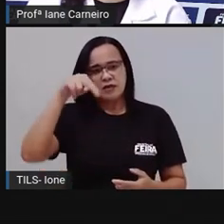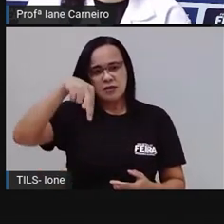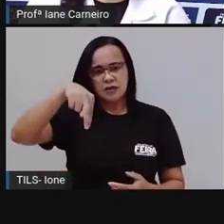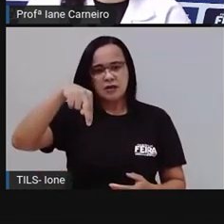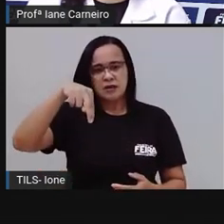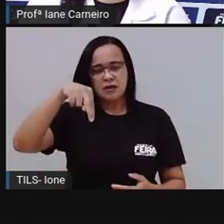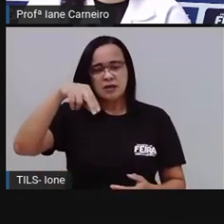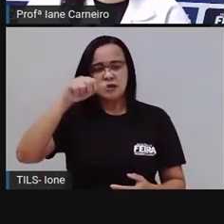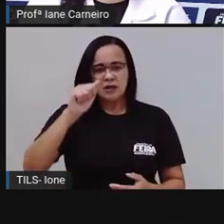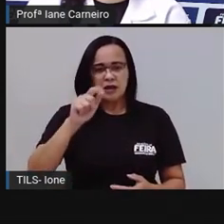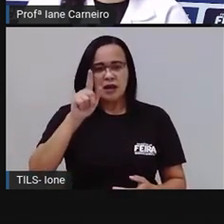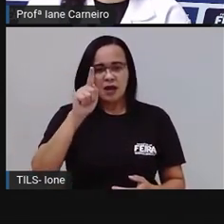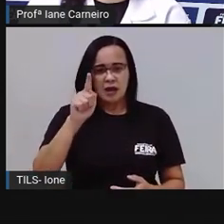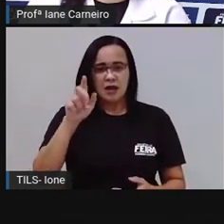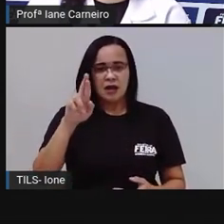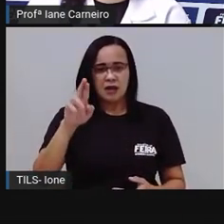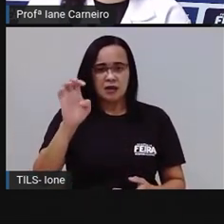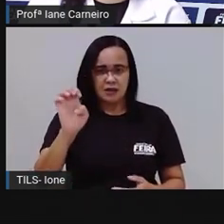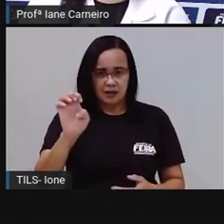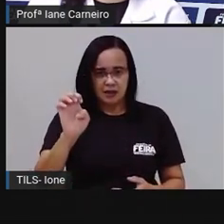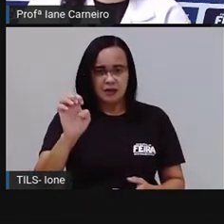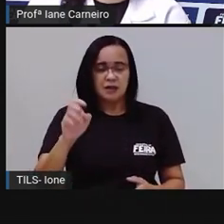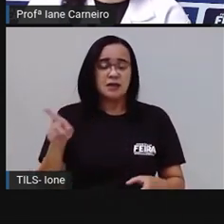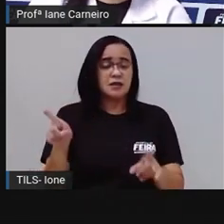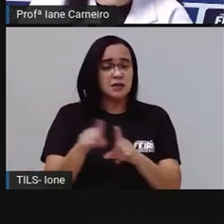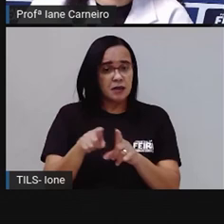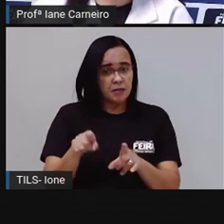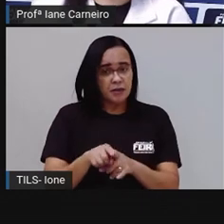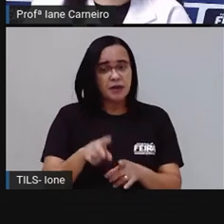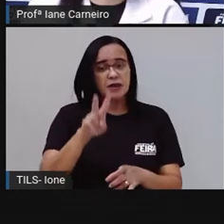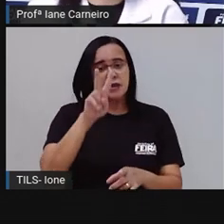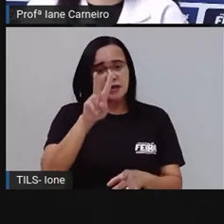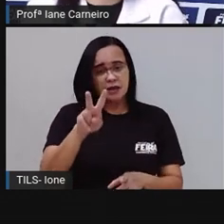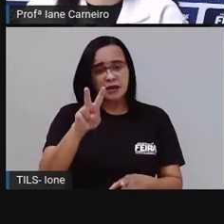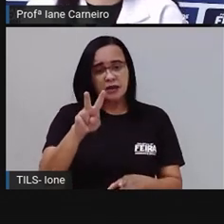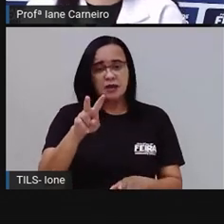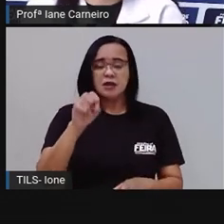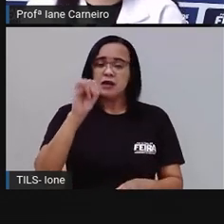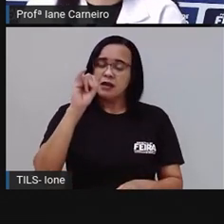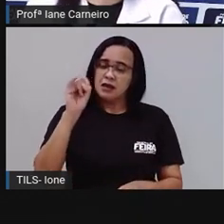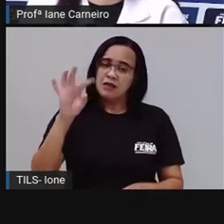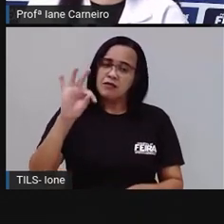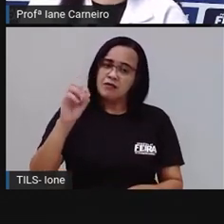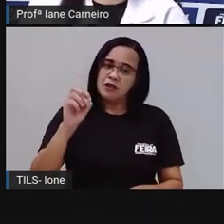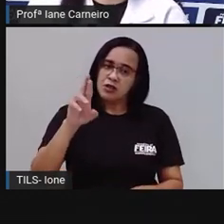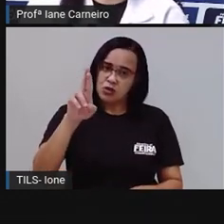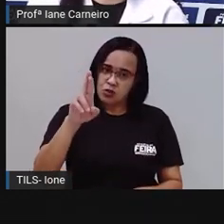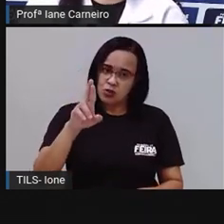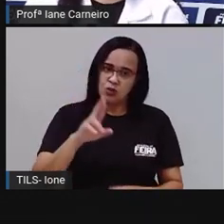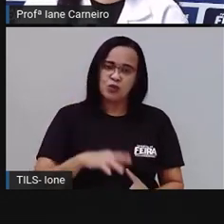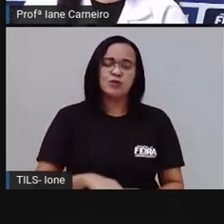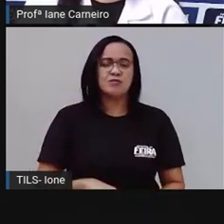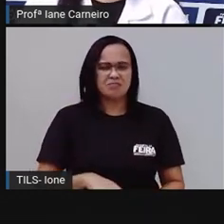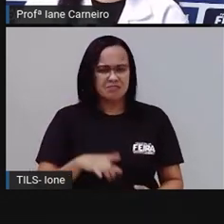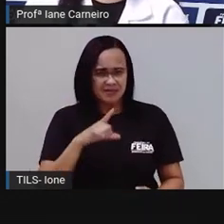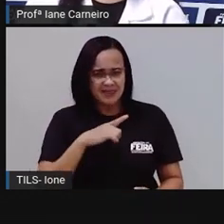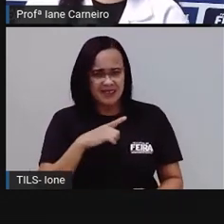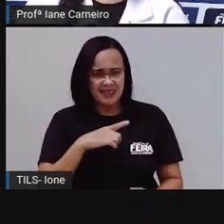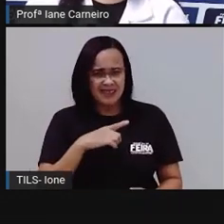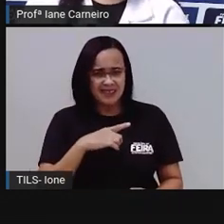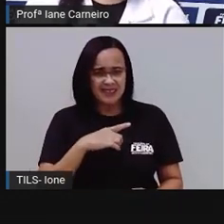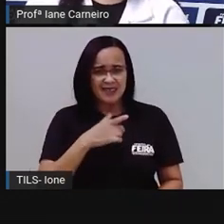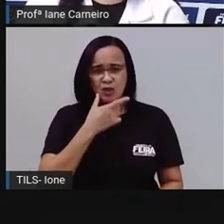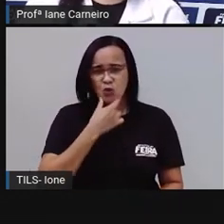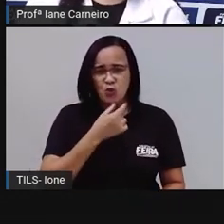Vinagre. E aqui, ó, Vitor, certo? Tem algum Vitor aí assistindo nossa aula? Aqui tem a